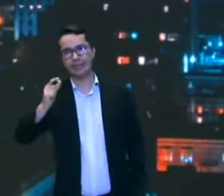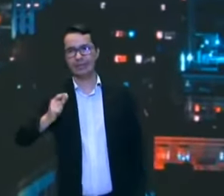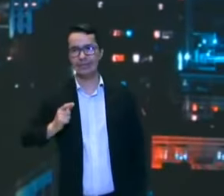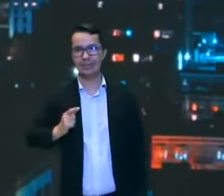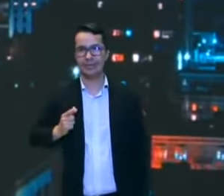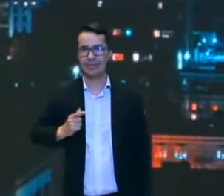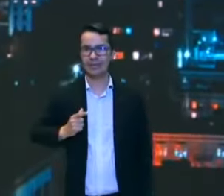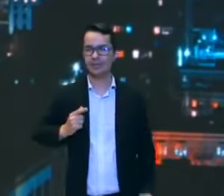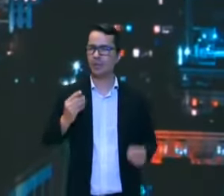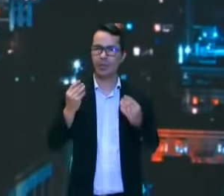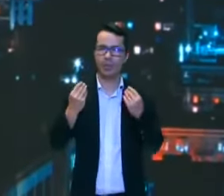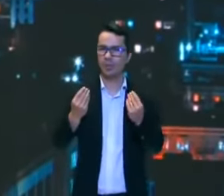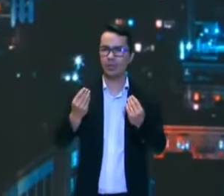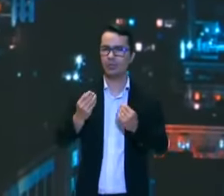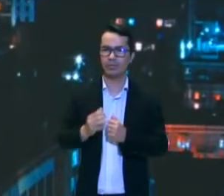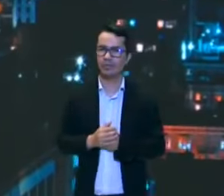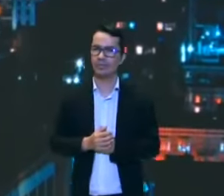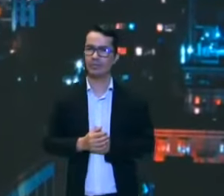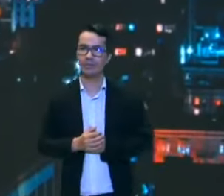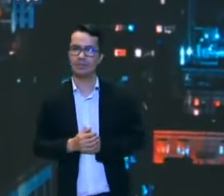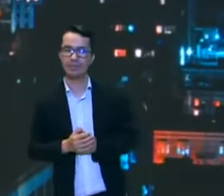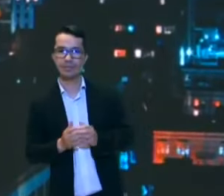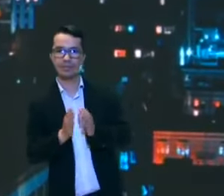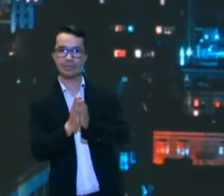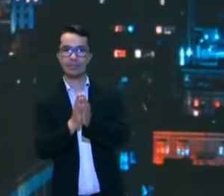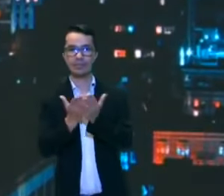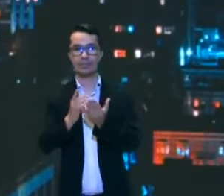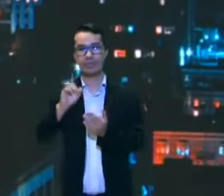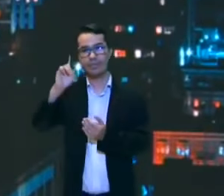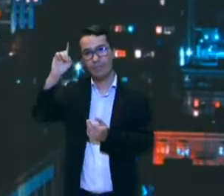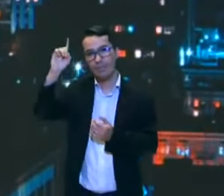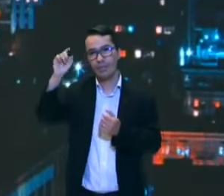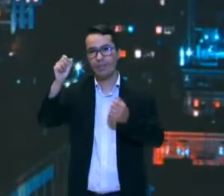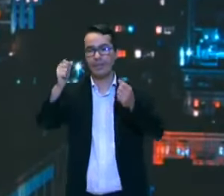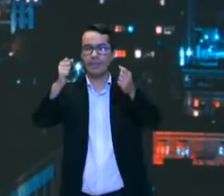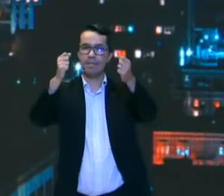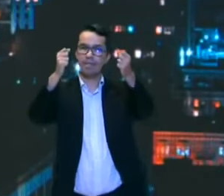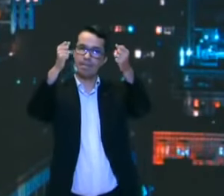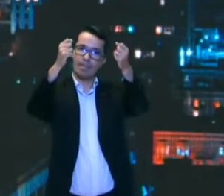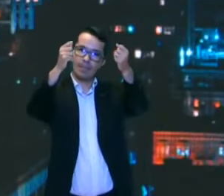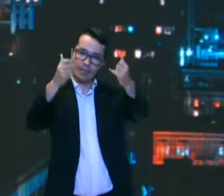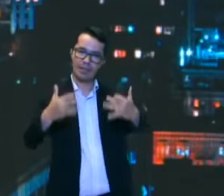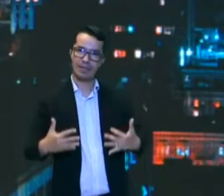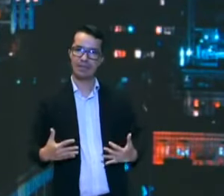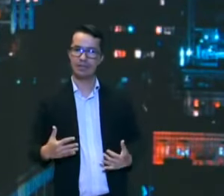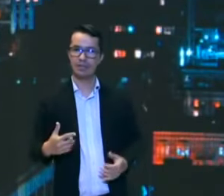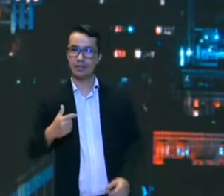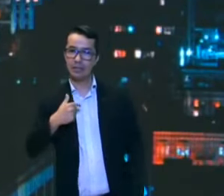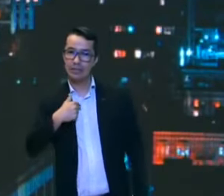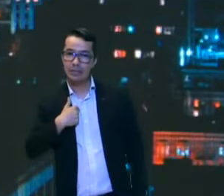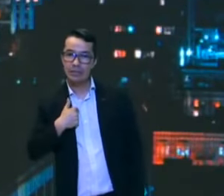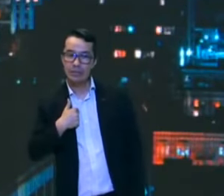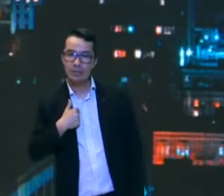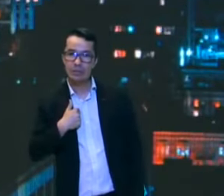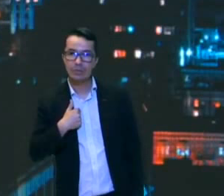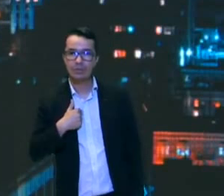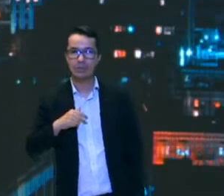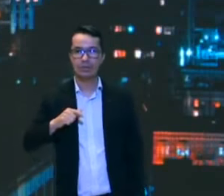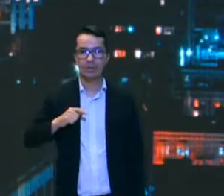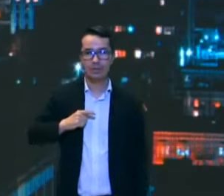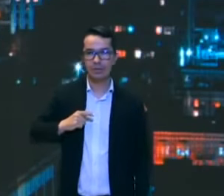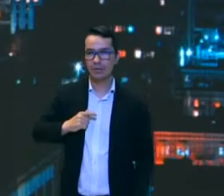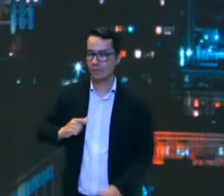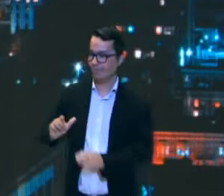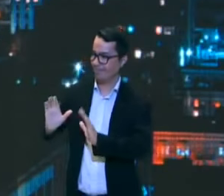funciona? A Bíblia vai dizer que eu escandalizo, eu faço os